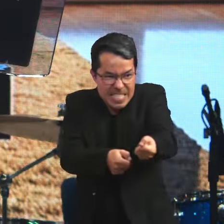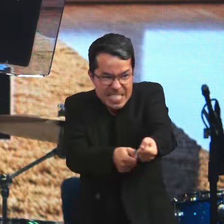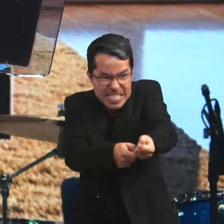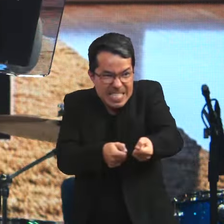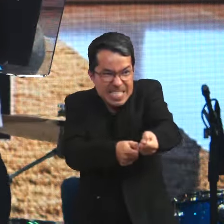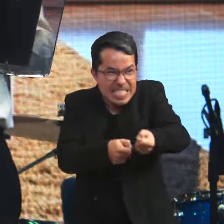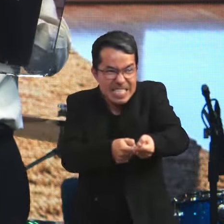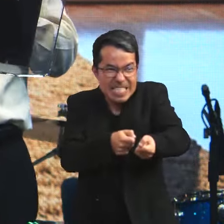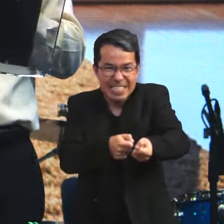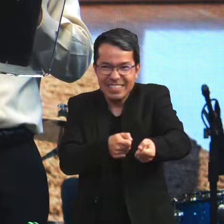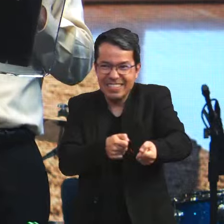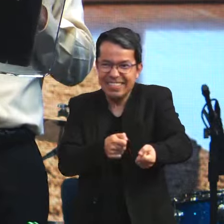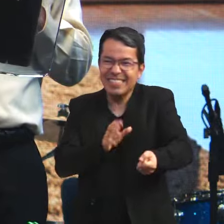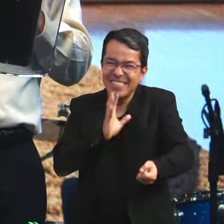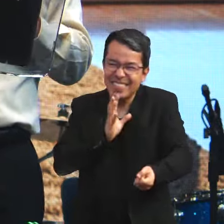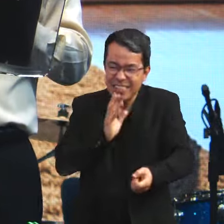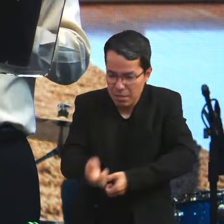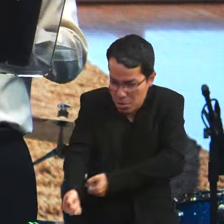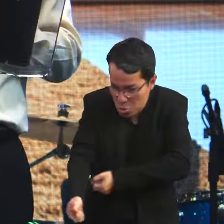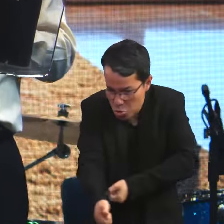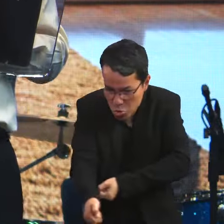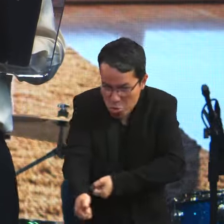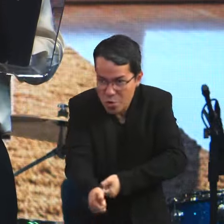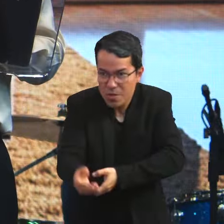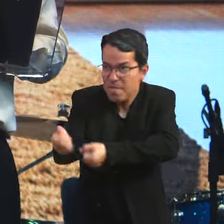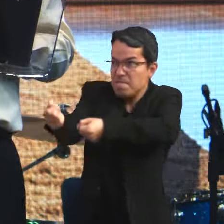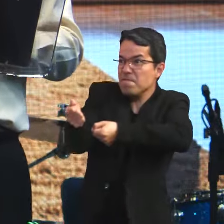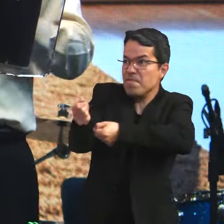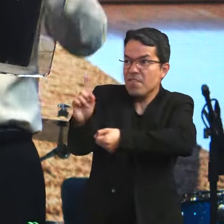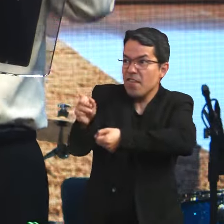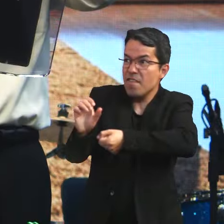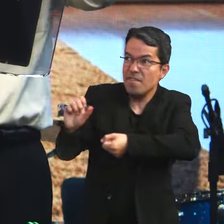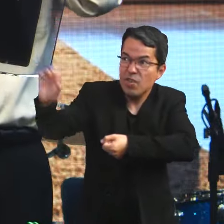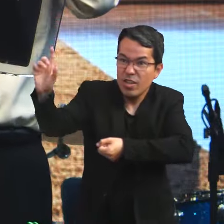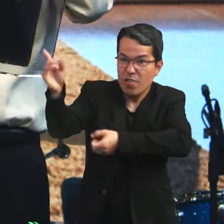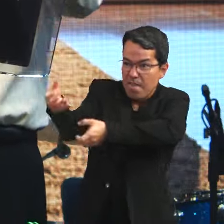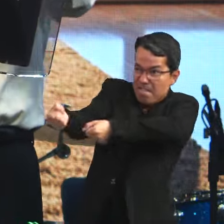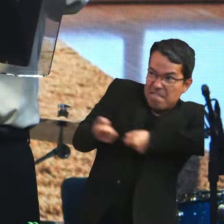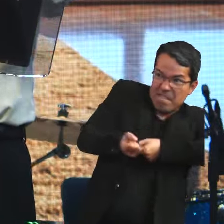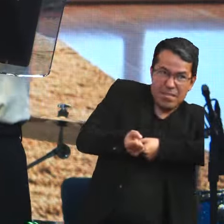erit pao espírito de pao